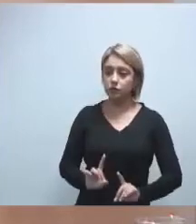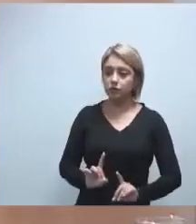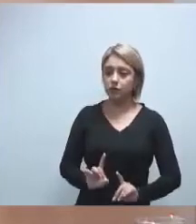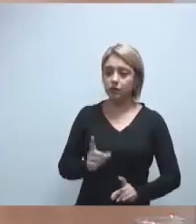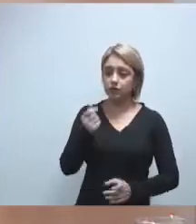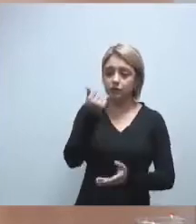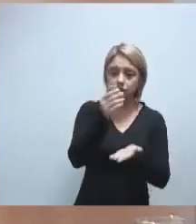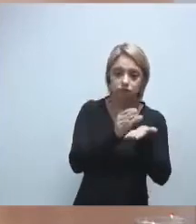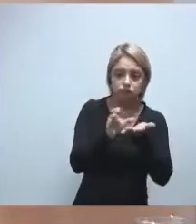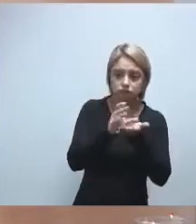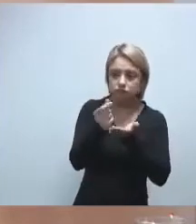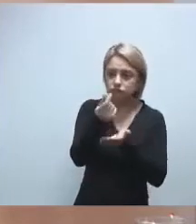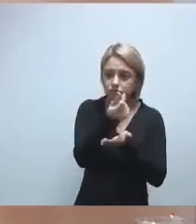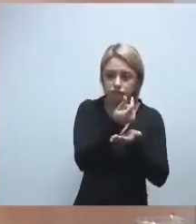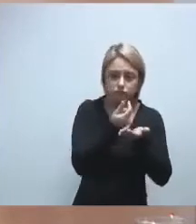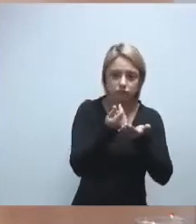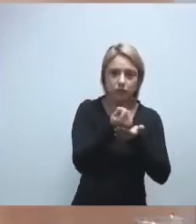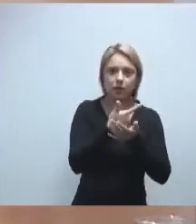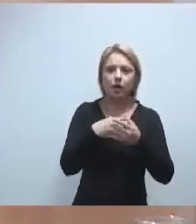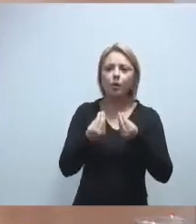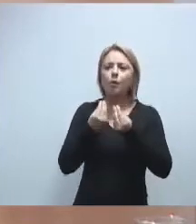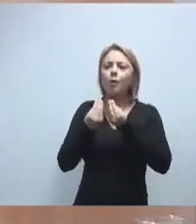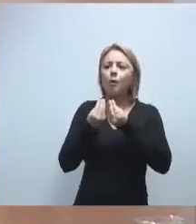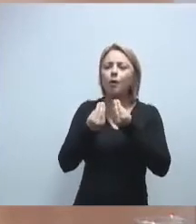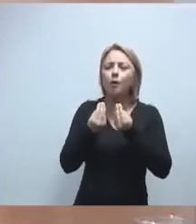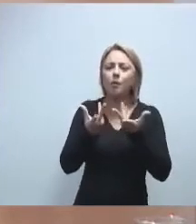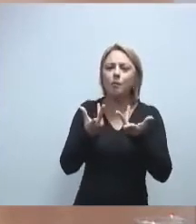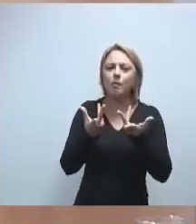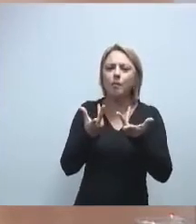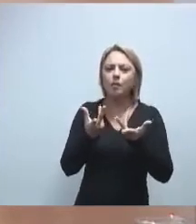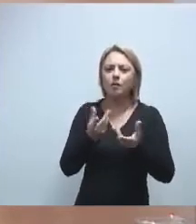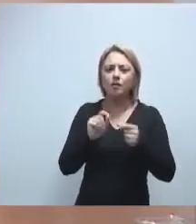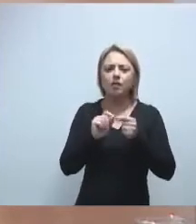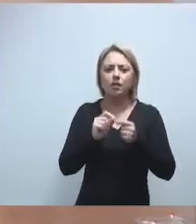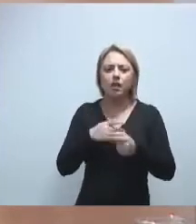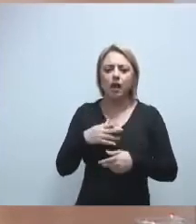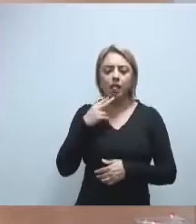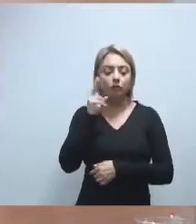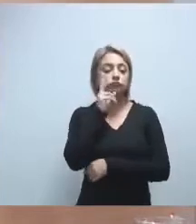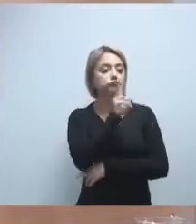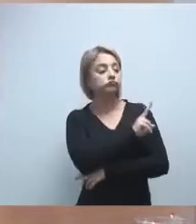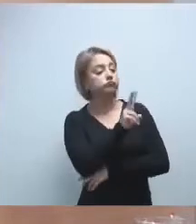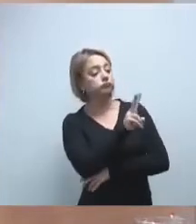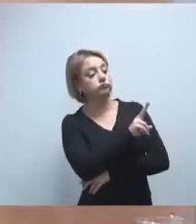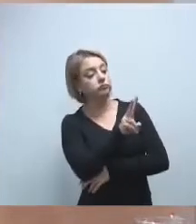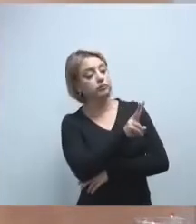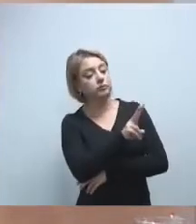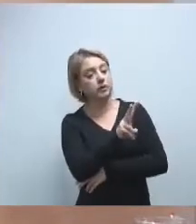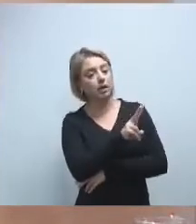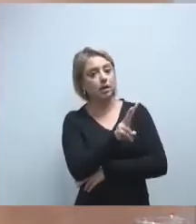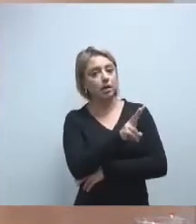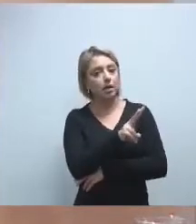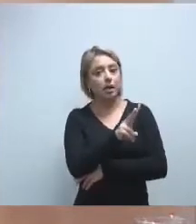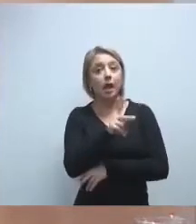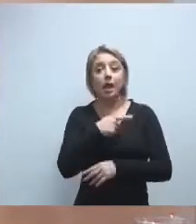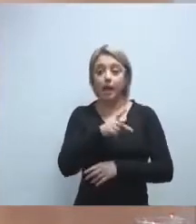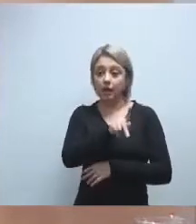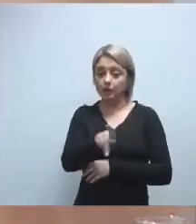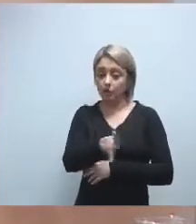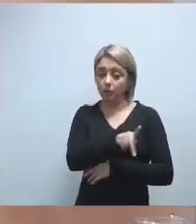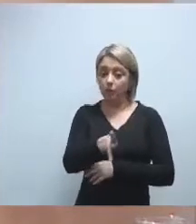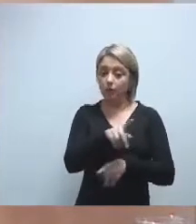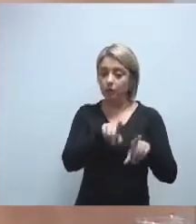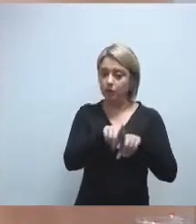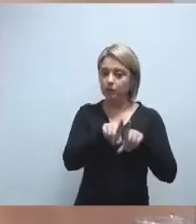assim como fazer e uma fiscal lá que se não me engano era uma procuradora